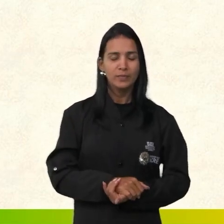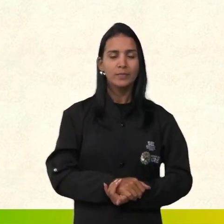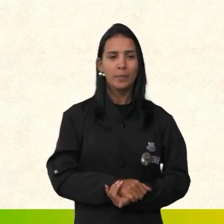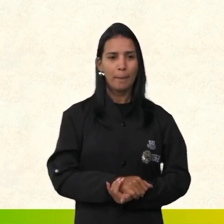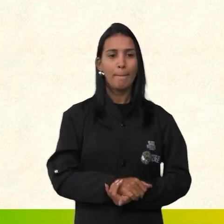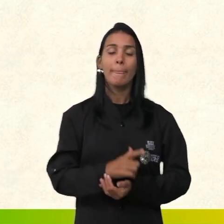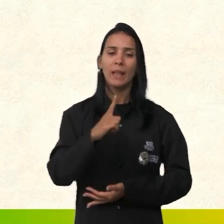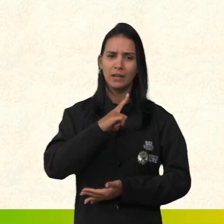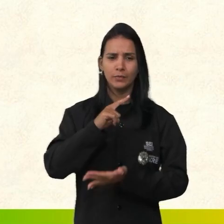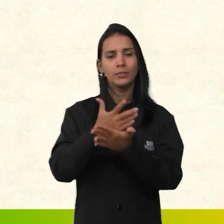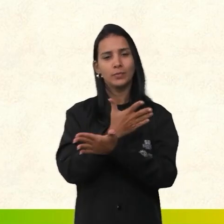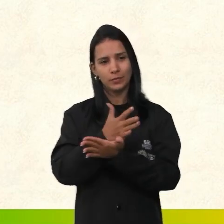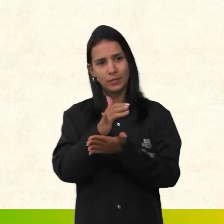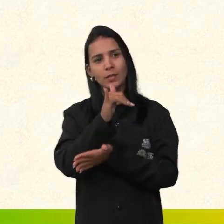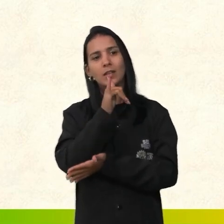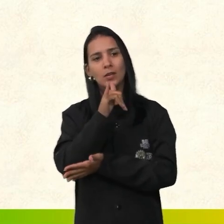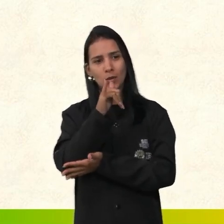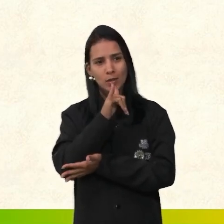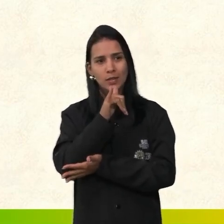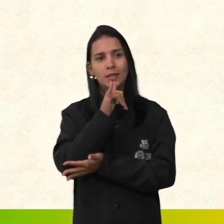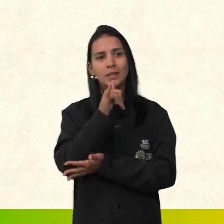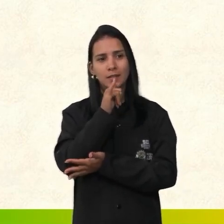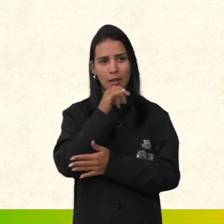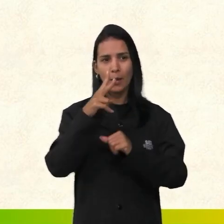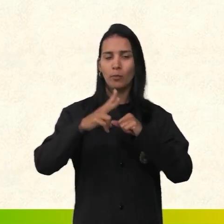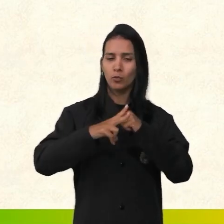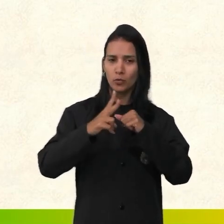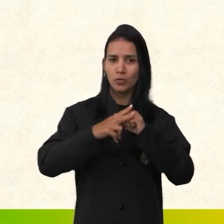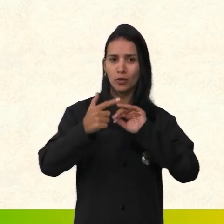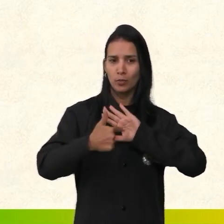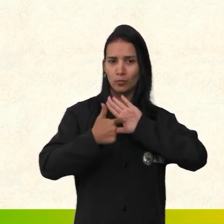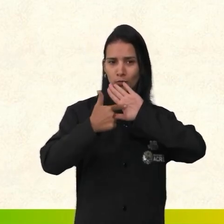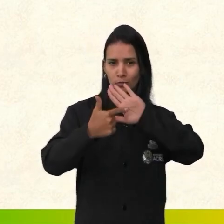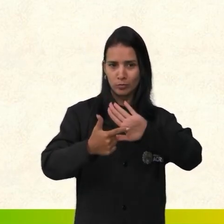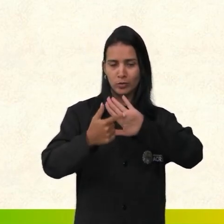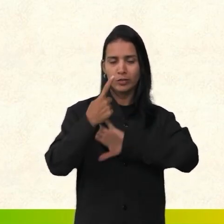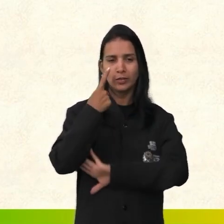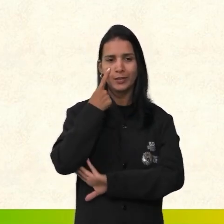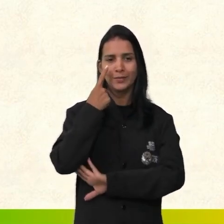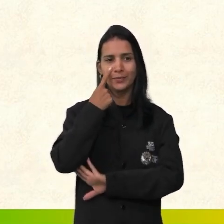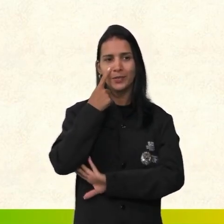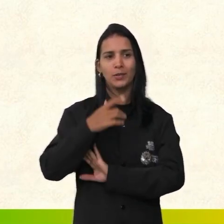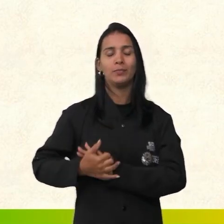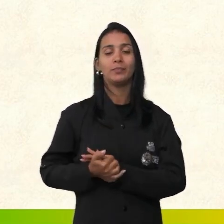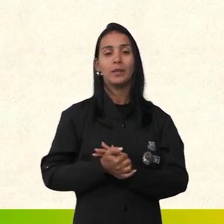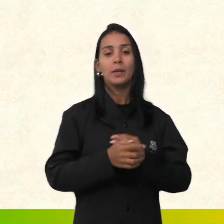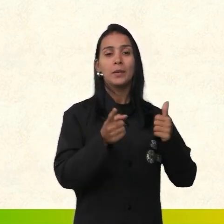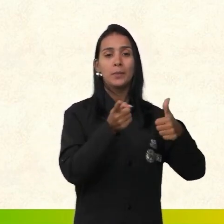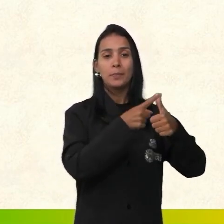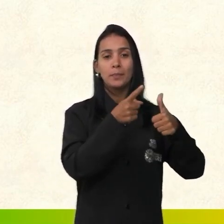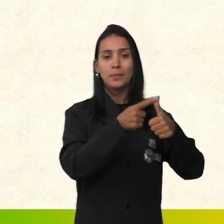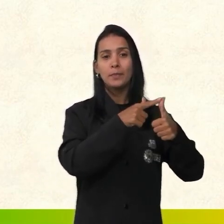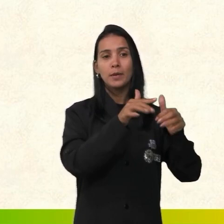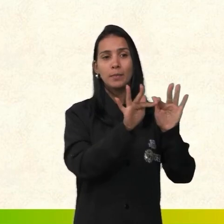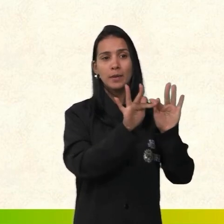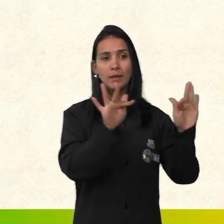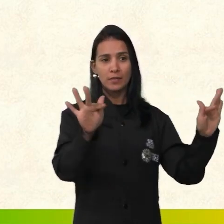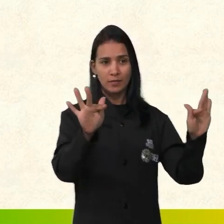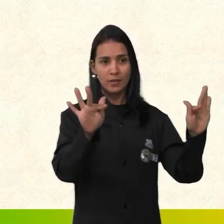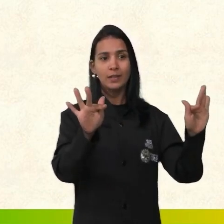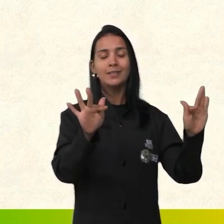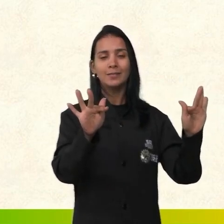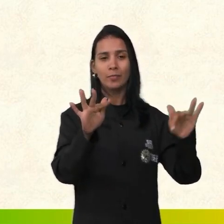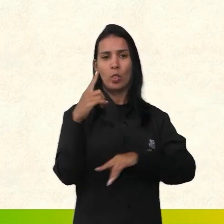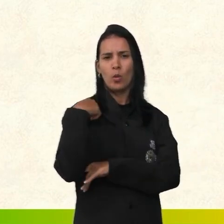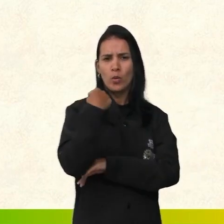Temos alguns exemplos aqui de alguns verbos. Na primeira frase nós temos We bought this gift for you.